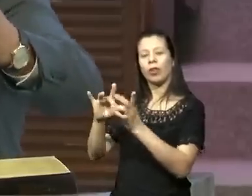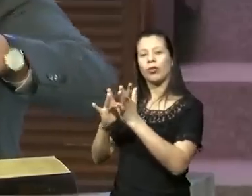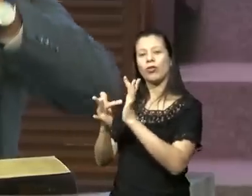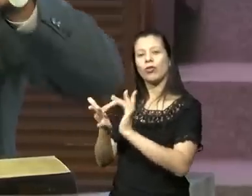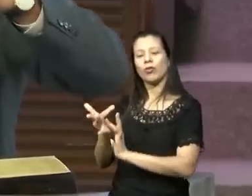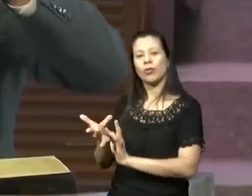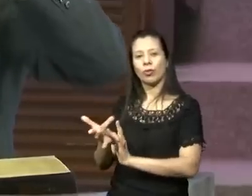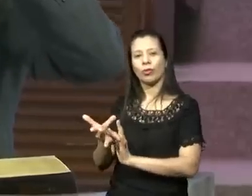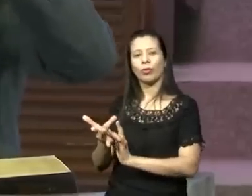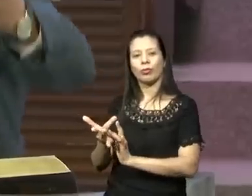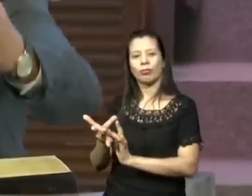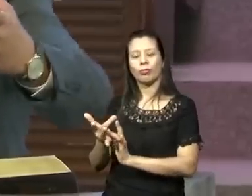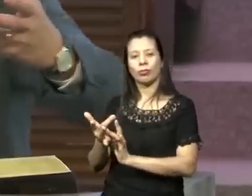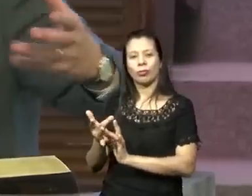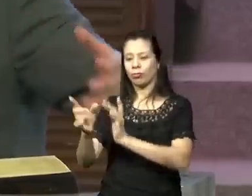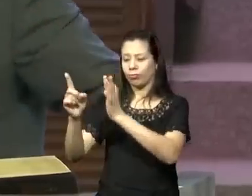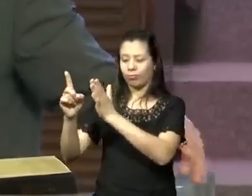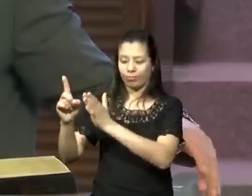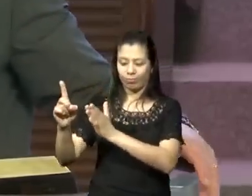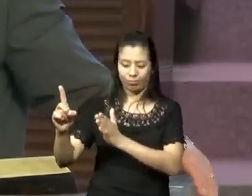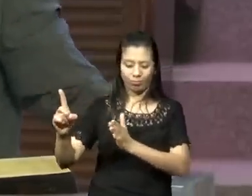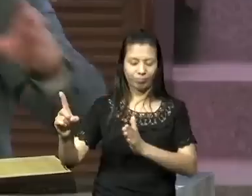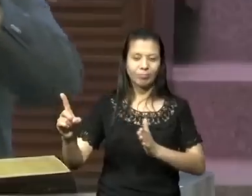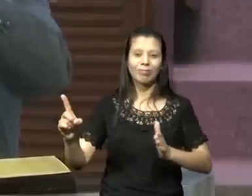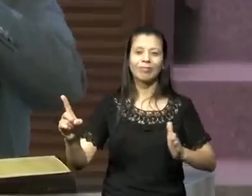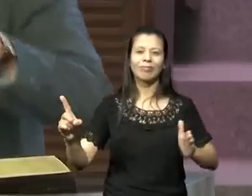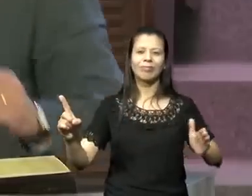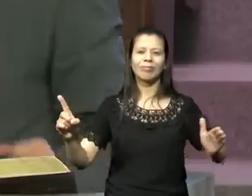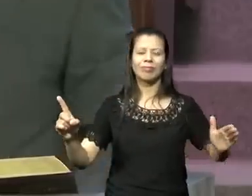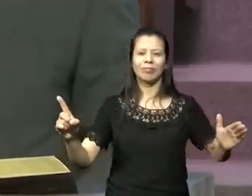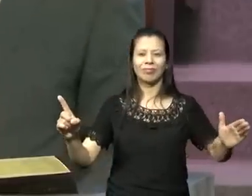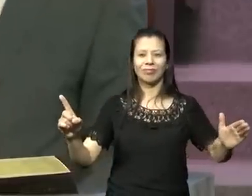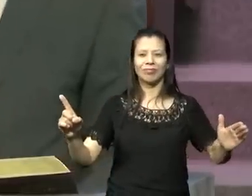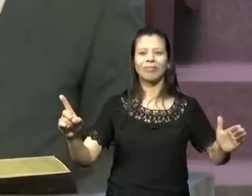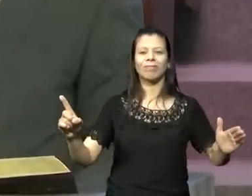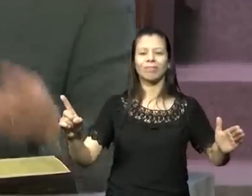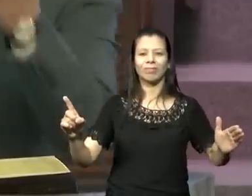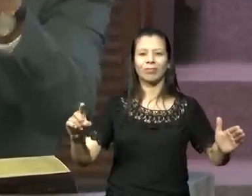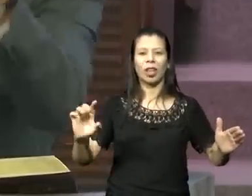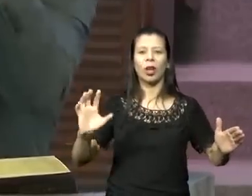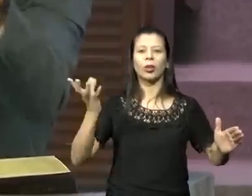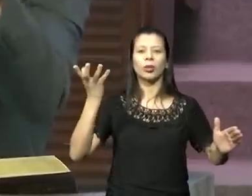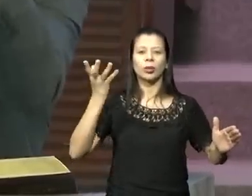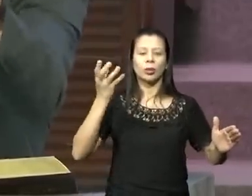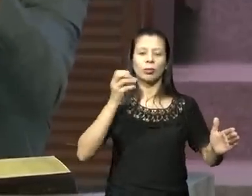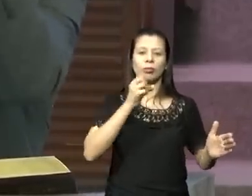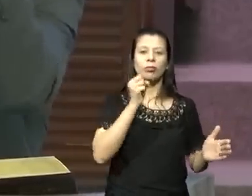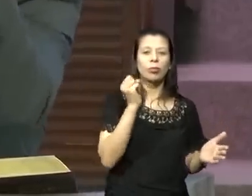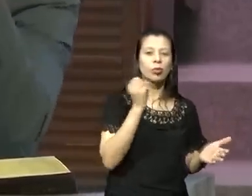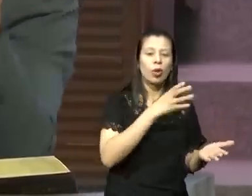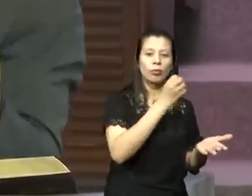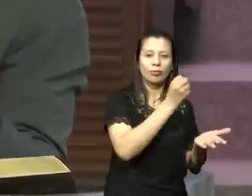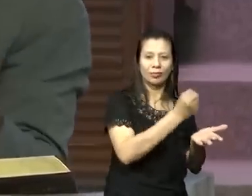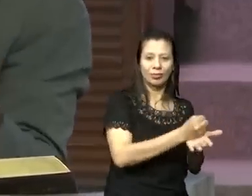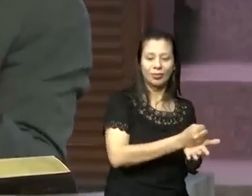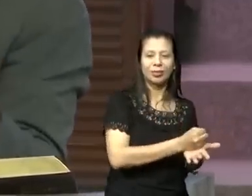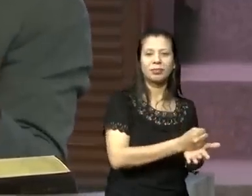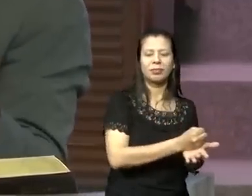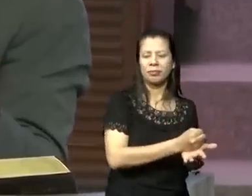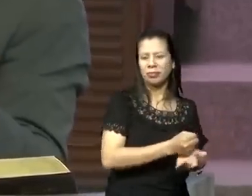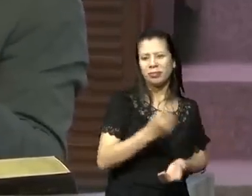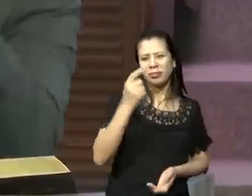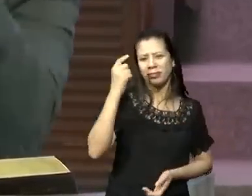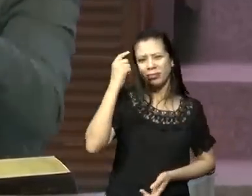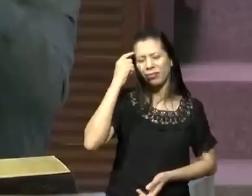aonde Deus será visto você entendeu Abraão queria ver o Messias